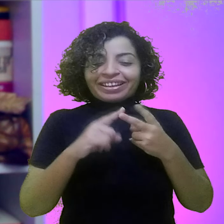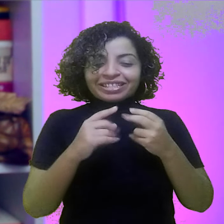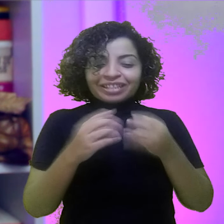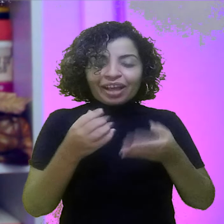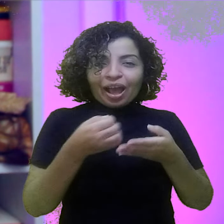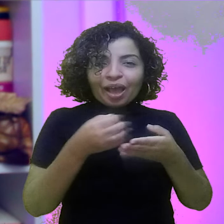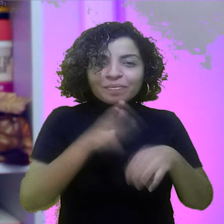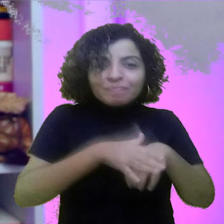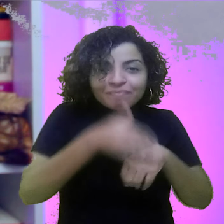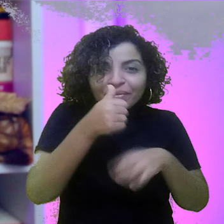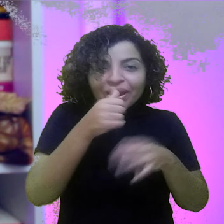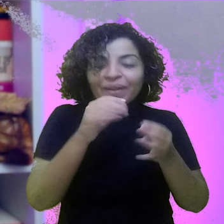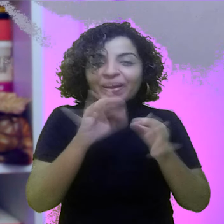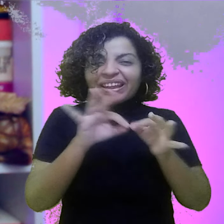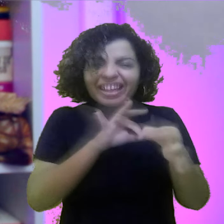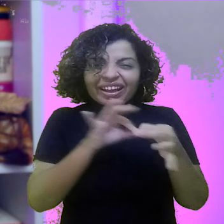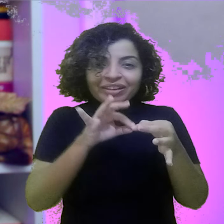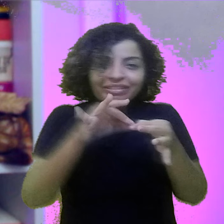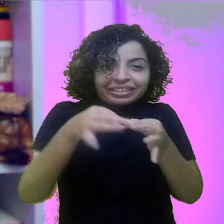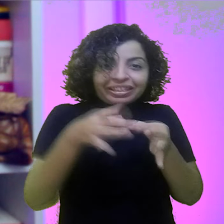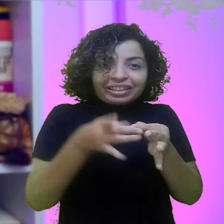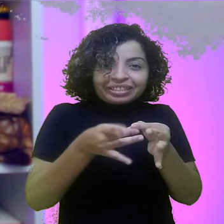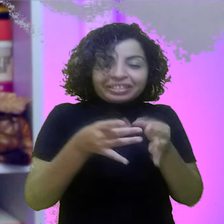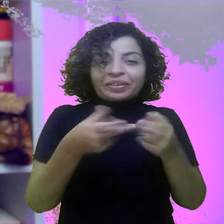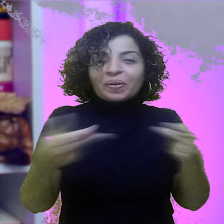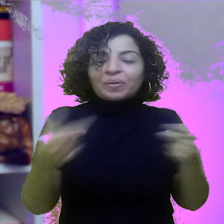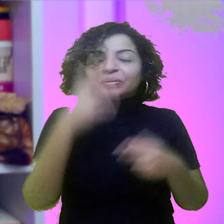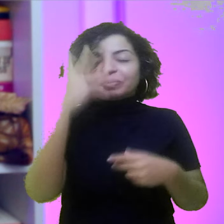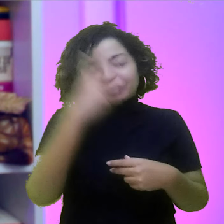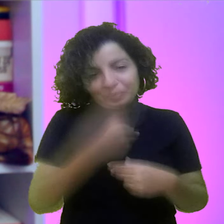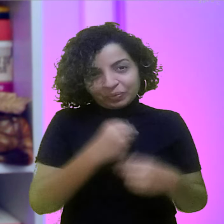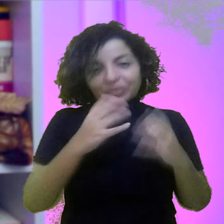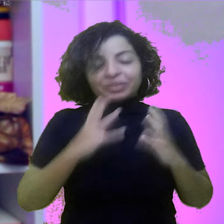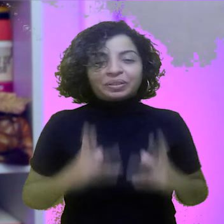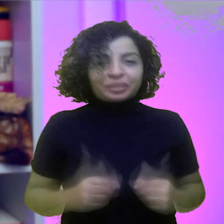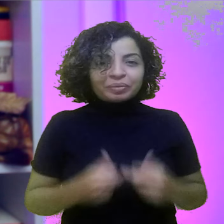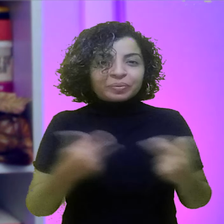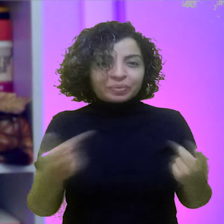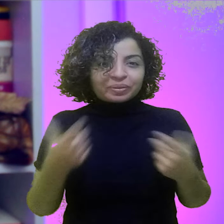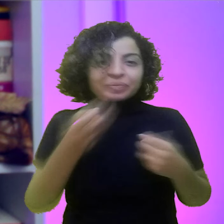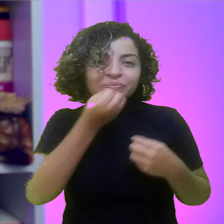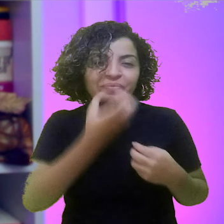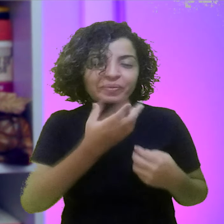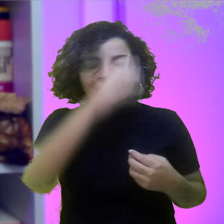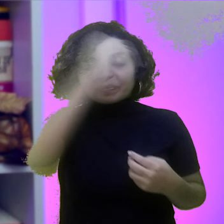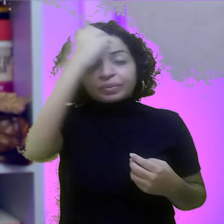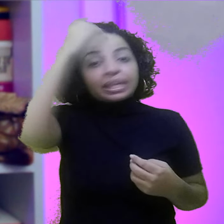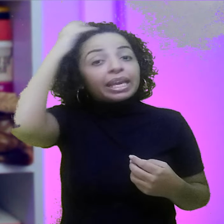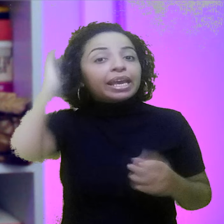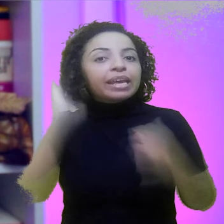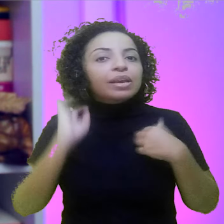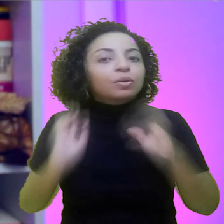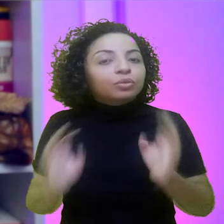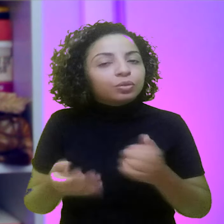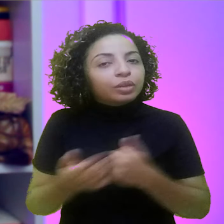de restauro de livros, aqui em capa dura, todo encadernado, todo limpinho, uma beleza de serviço. Eu já